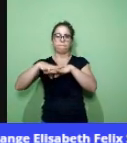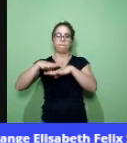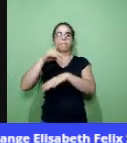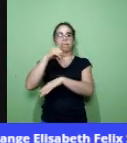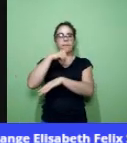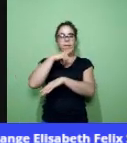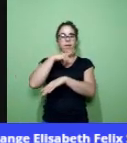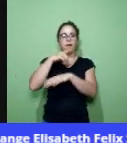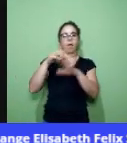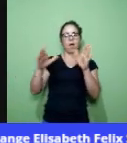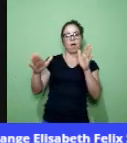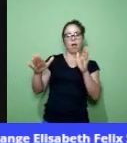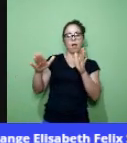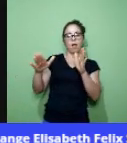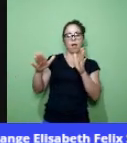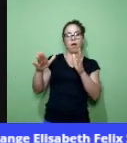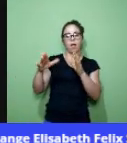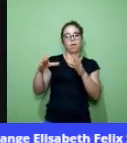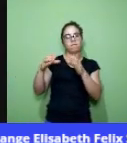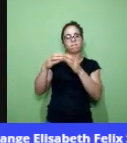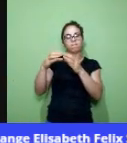matemática. Aqui nós temos